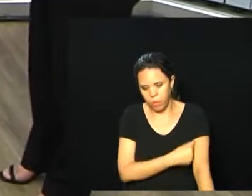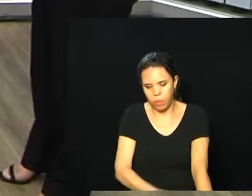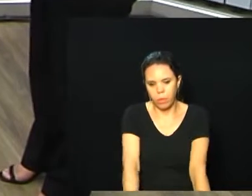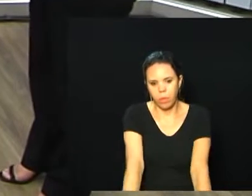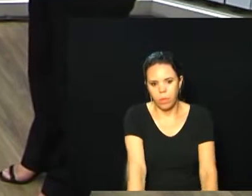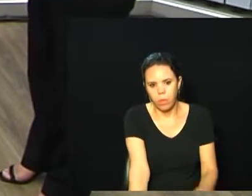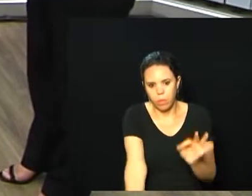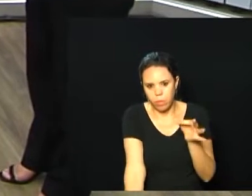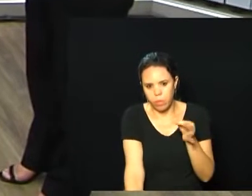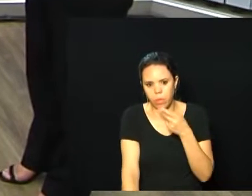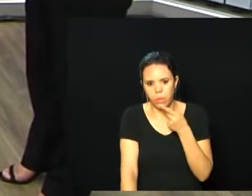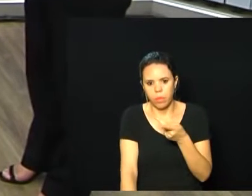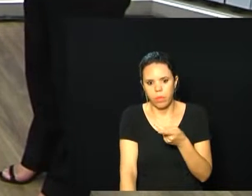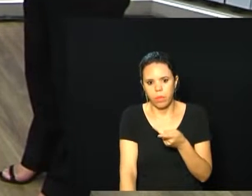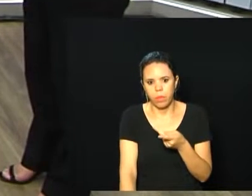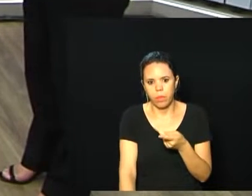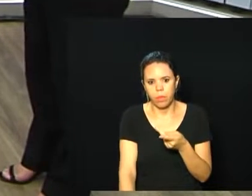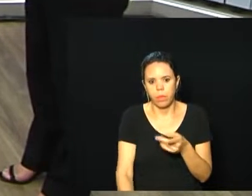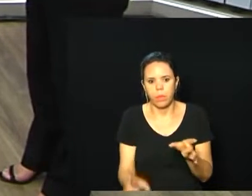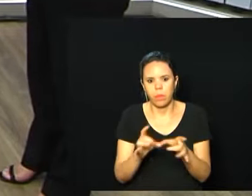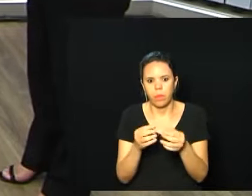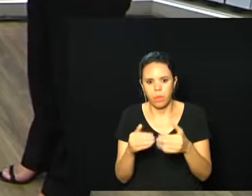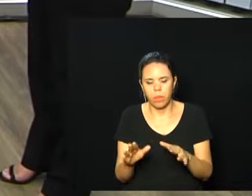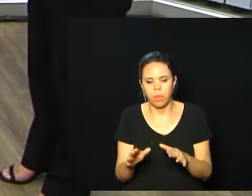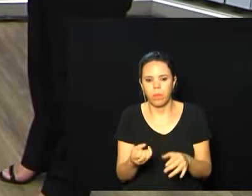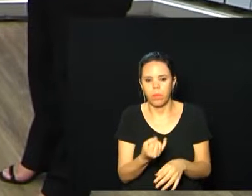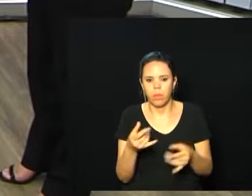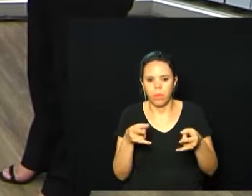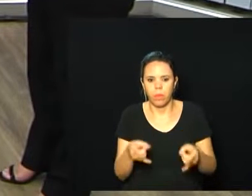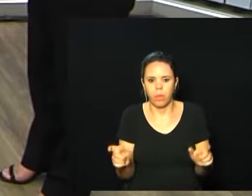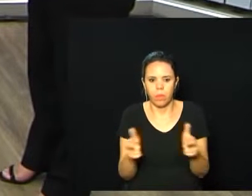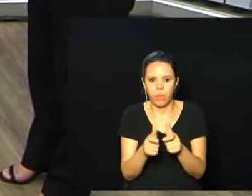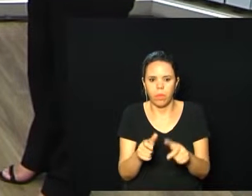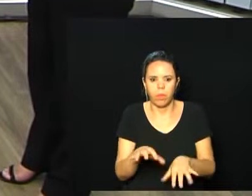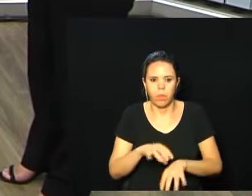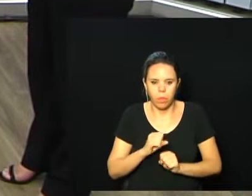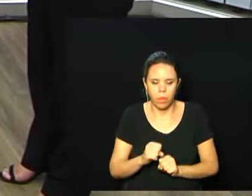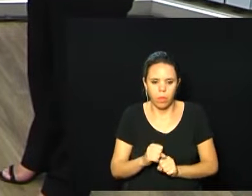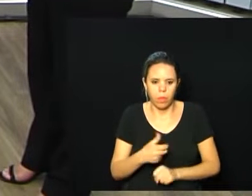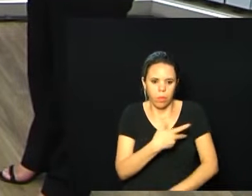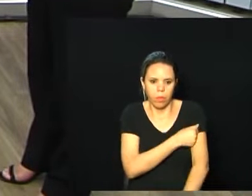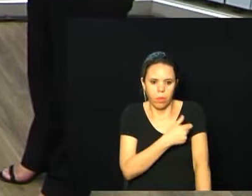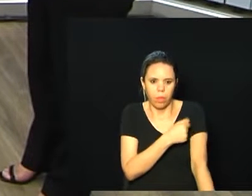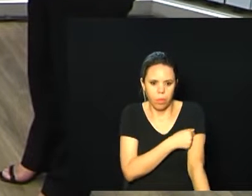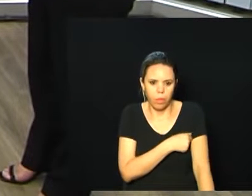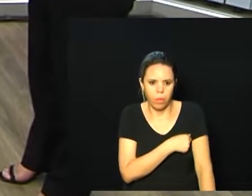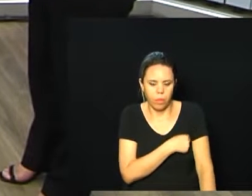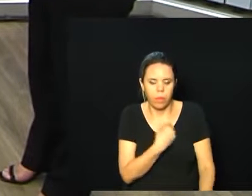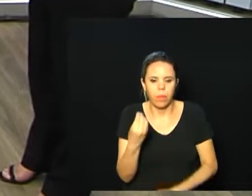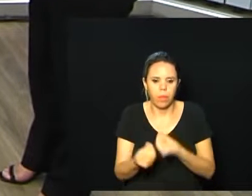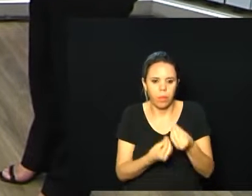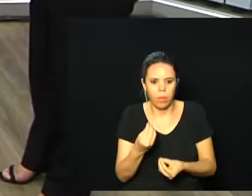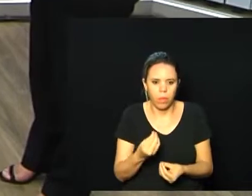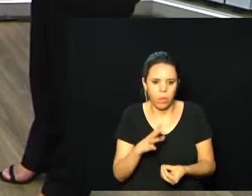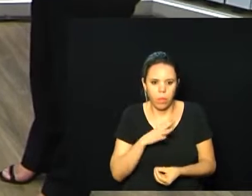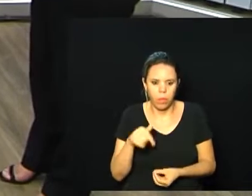Com certeza, é o que eu ia falar. Só para a gente liberar mais leito, diminuir o número de casos, vacinação. E como que está a situação aqui na